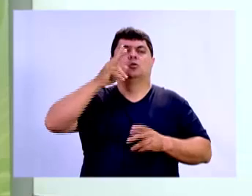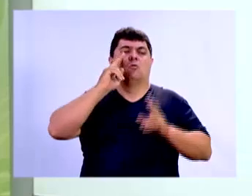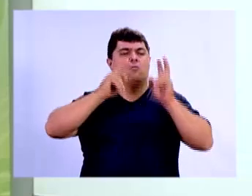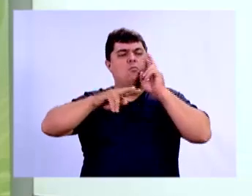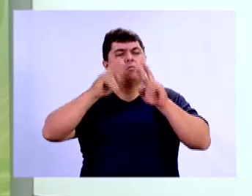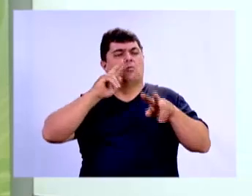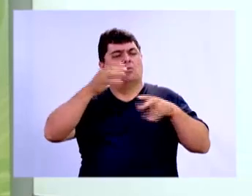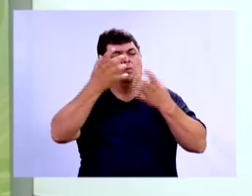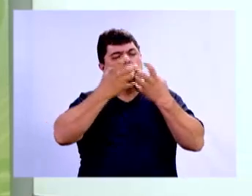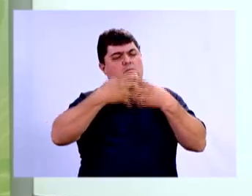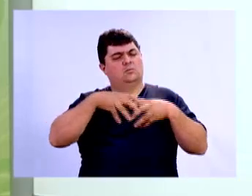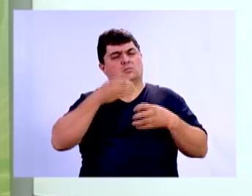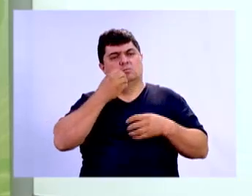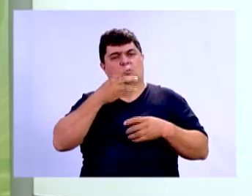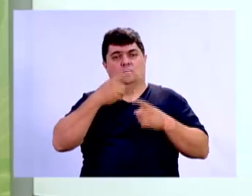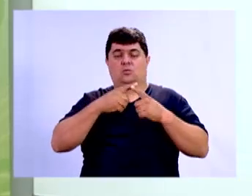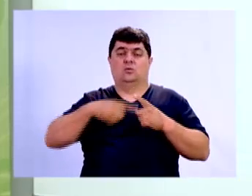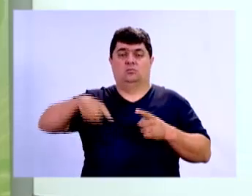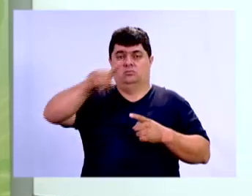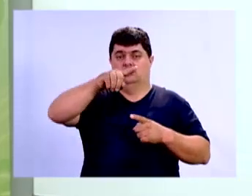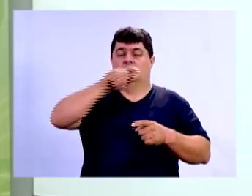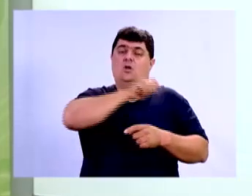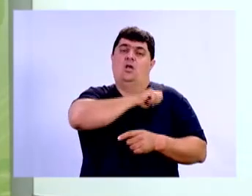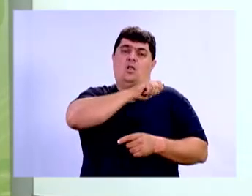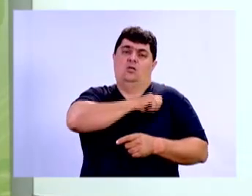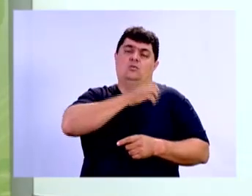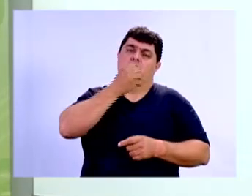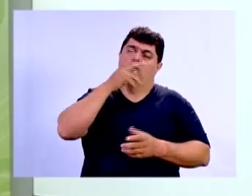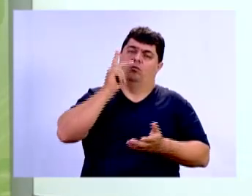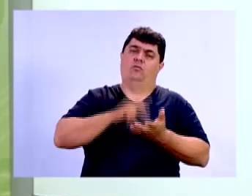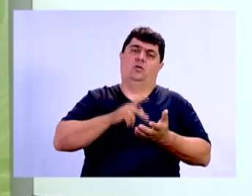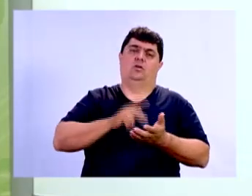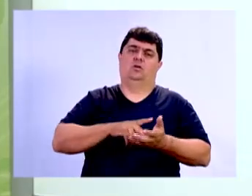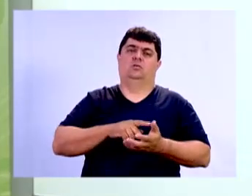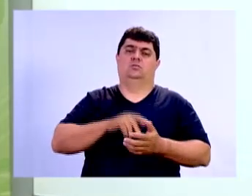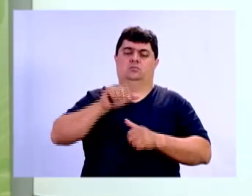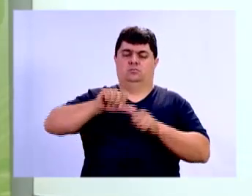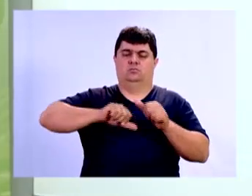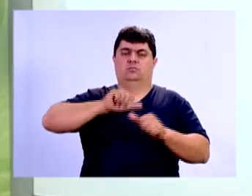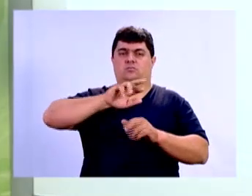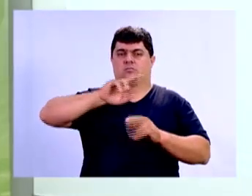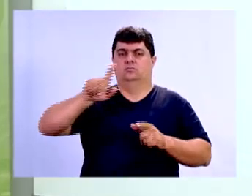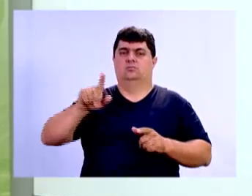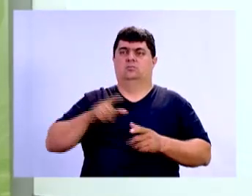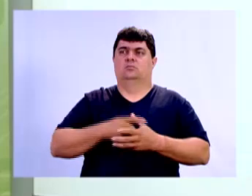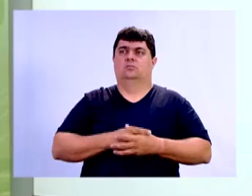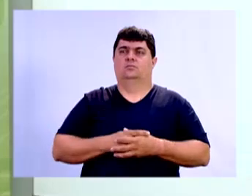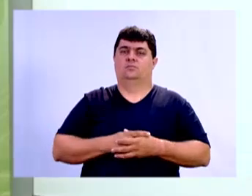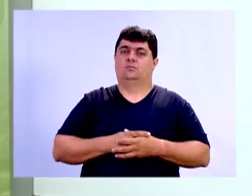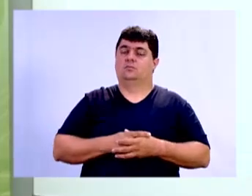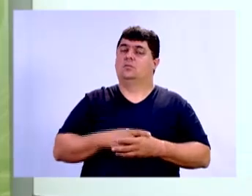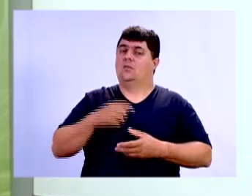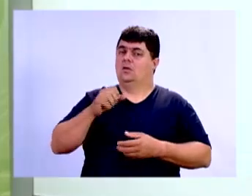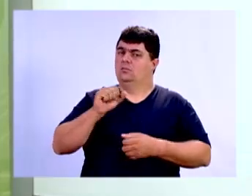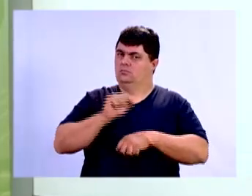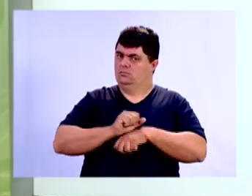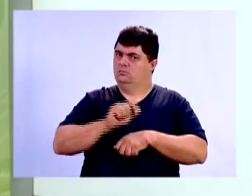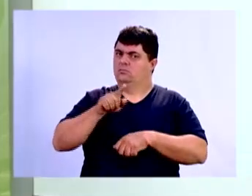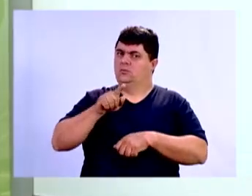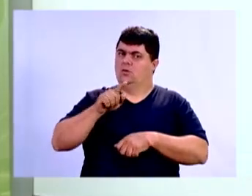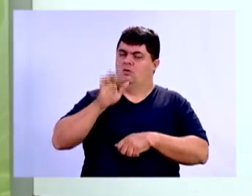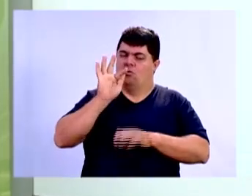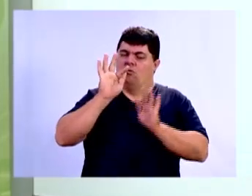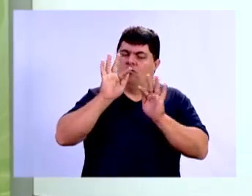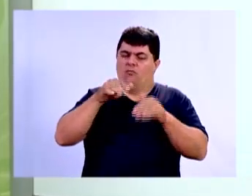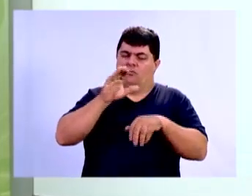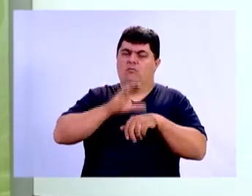referência. E a referência é por causa de você, gente. Nosso aluno aqui realmente está fazendo diferença no mercado. E esperamos que você também, ao